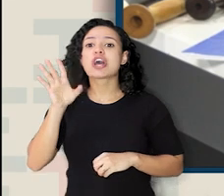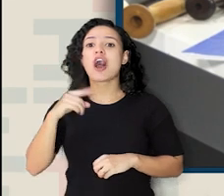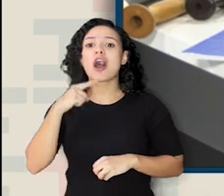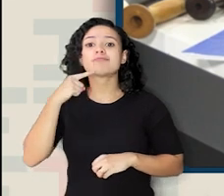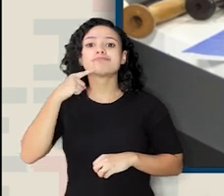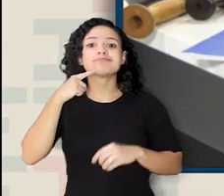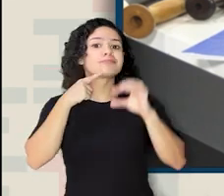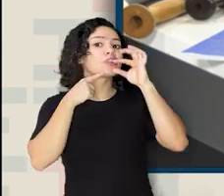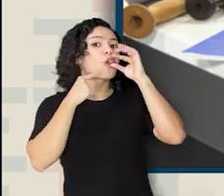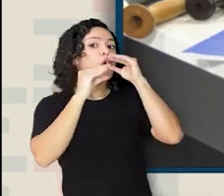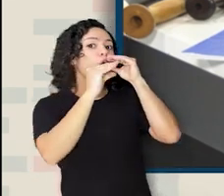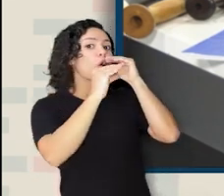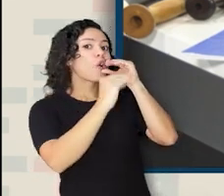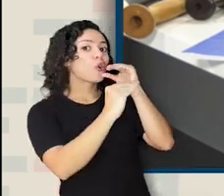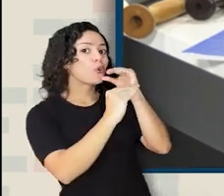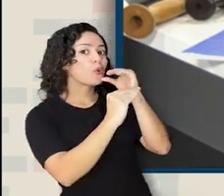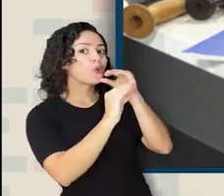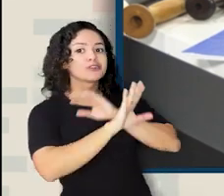seu som.